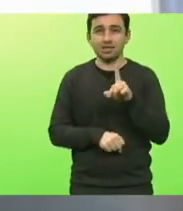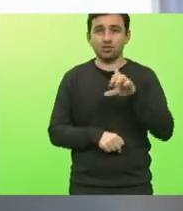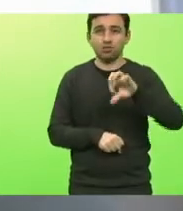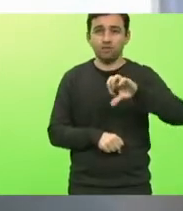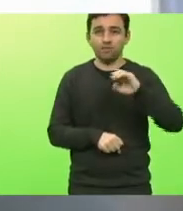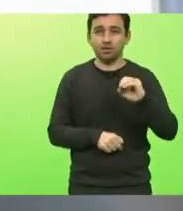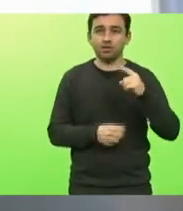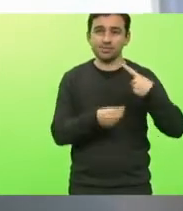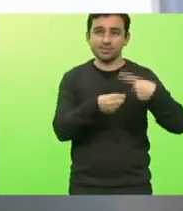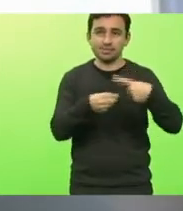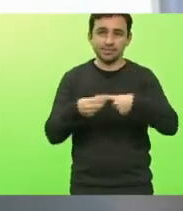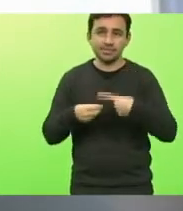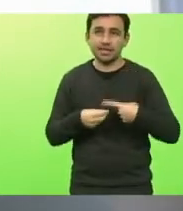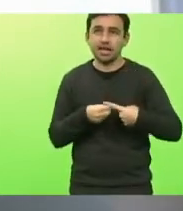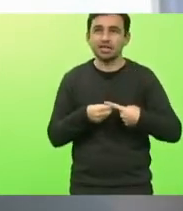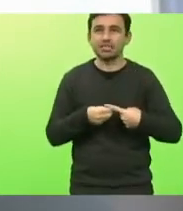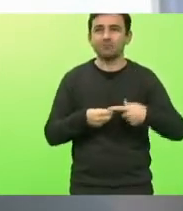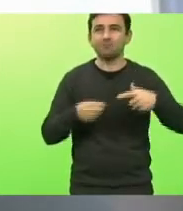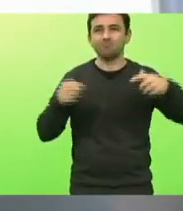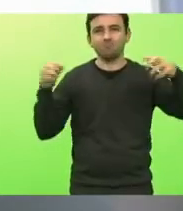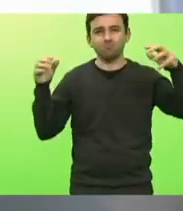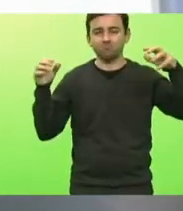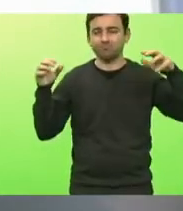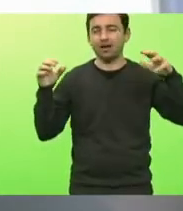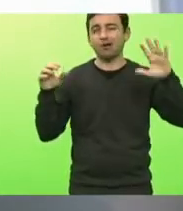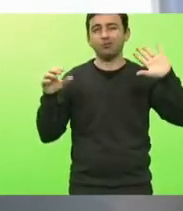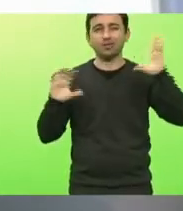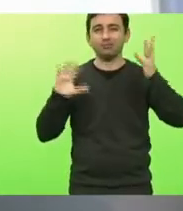municípios foram atingidos pelas estiagens.